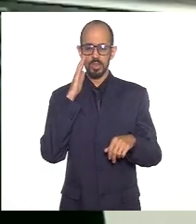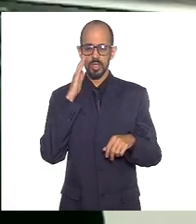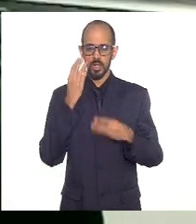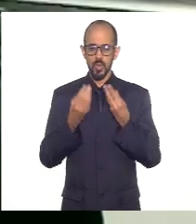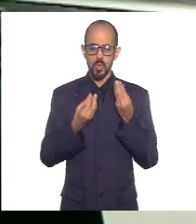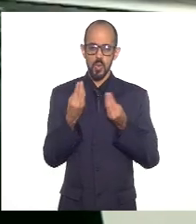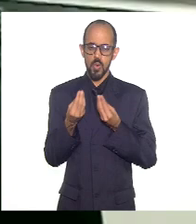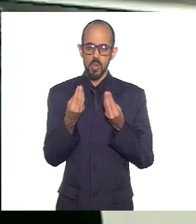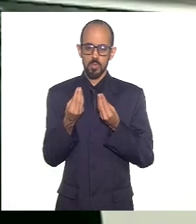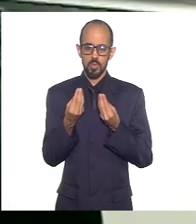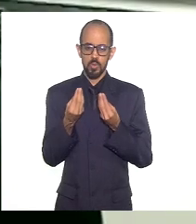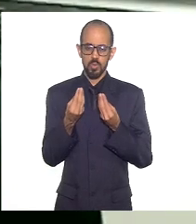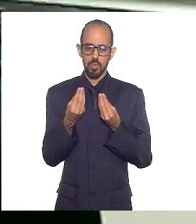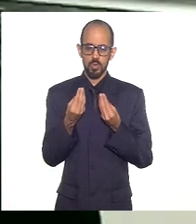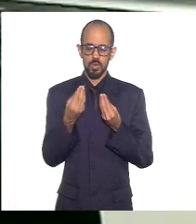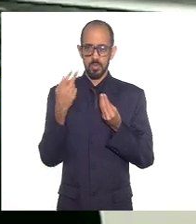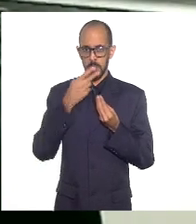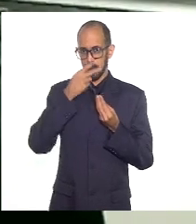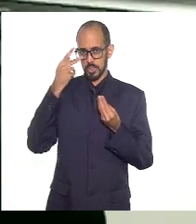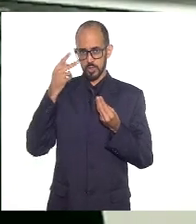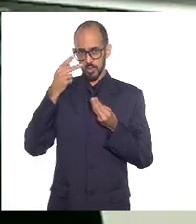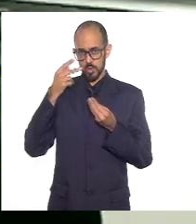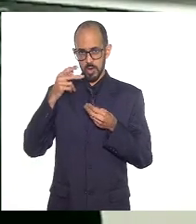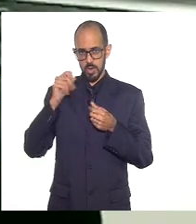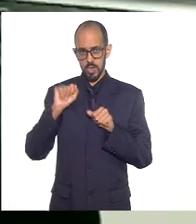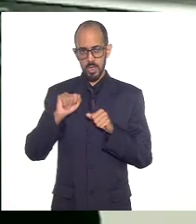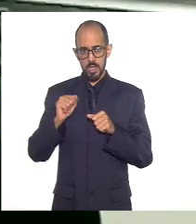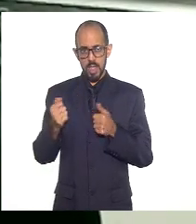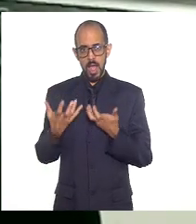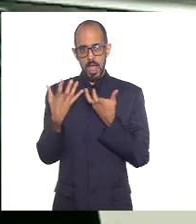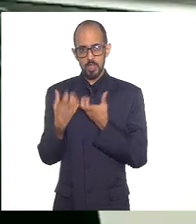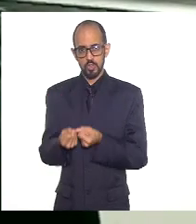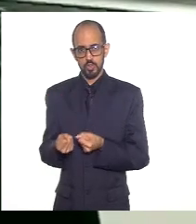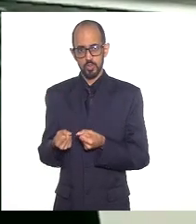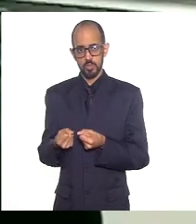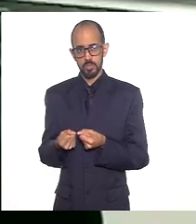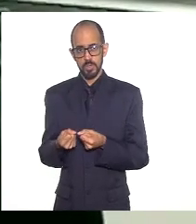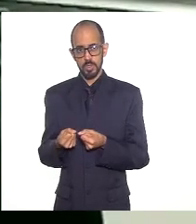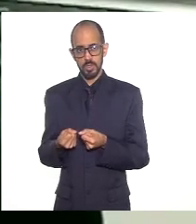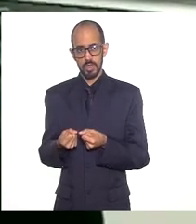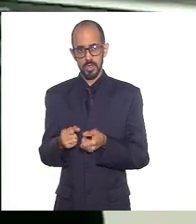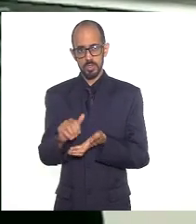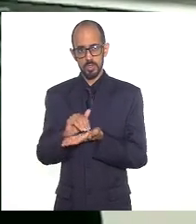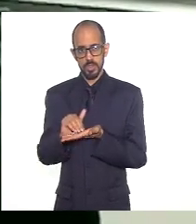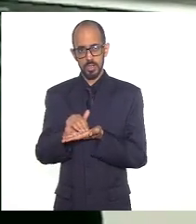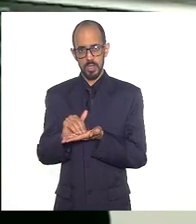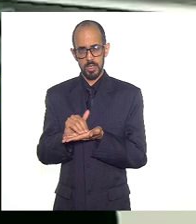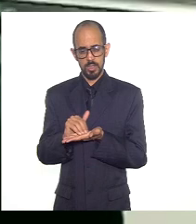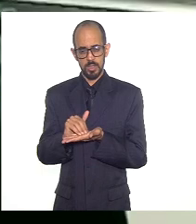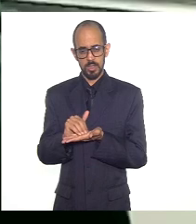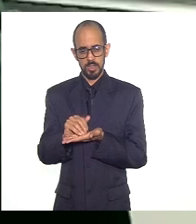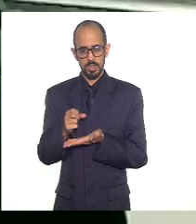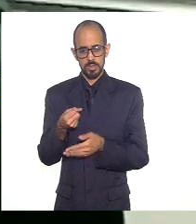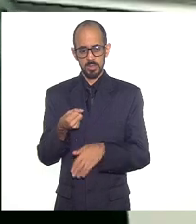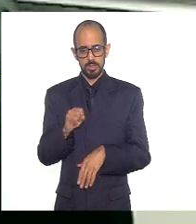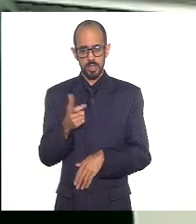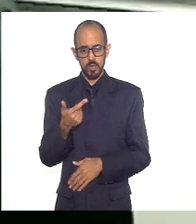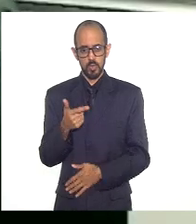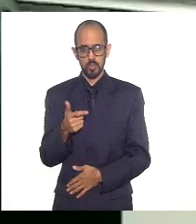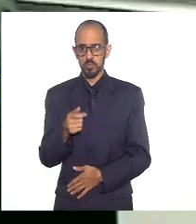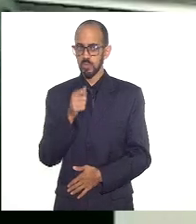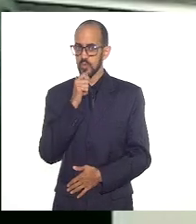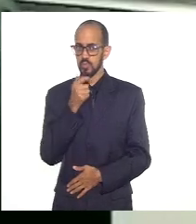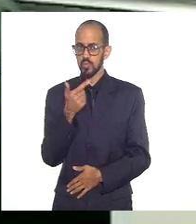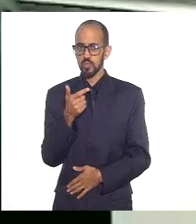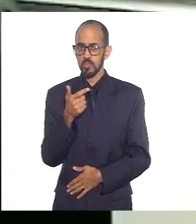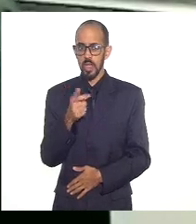como é que alguém vira secretário de uma determinada área sem nenhum conhecimento